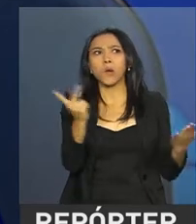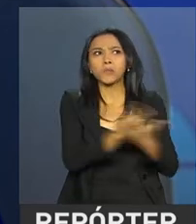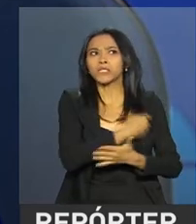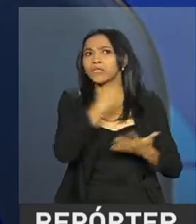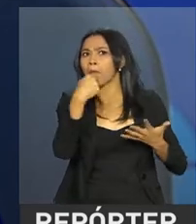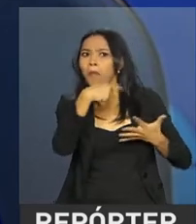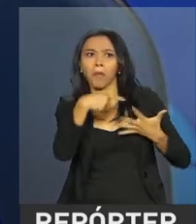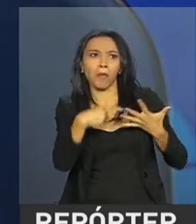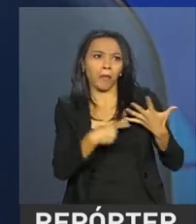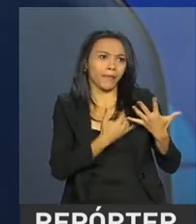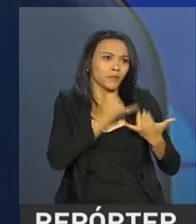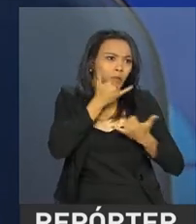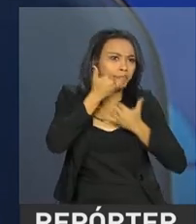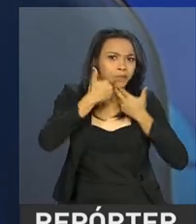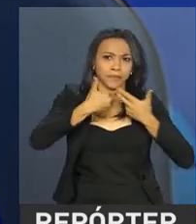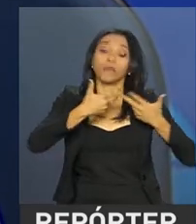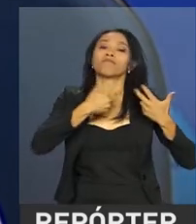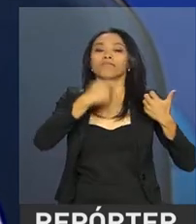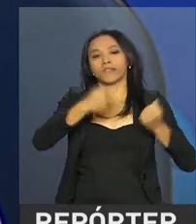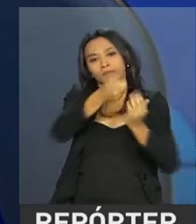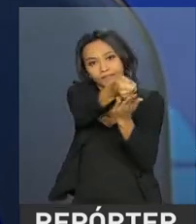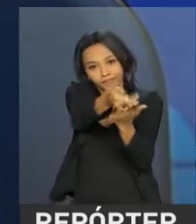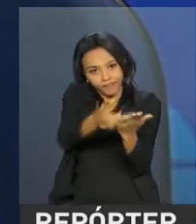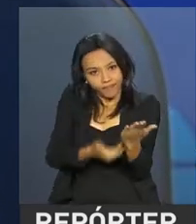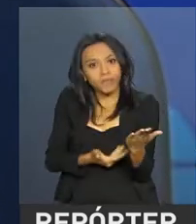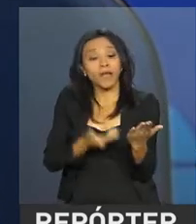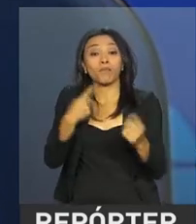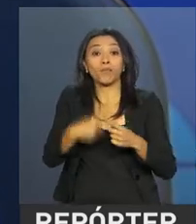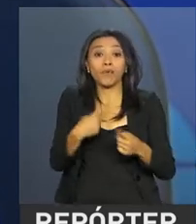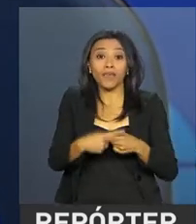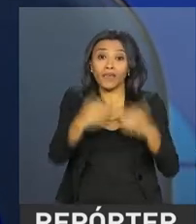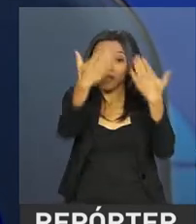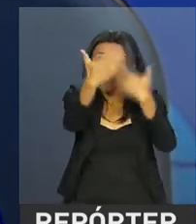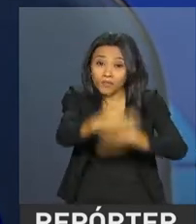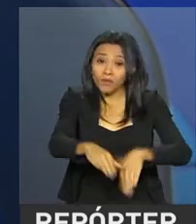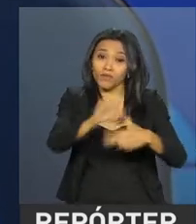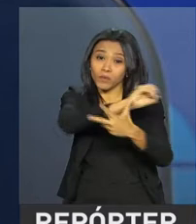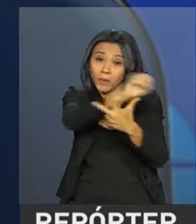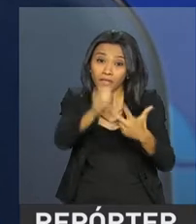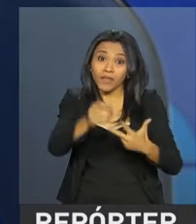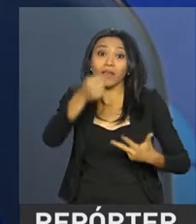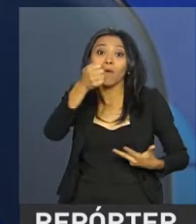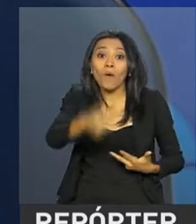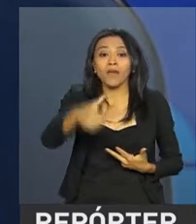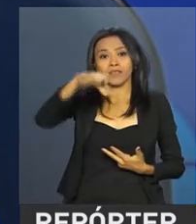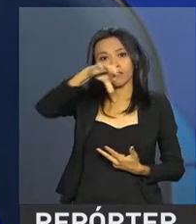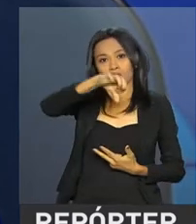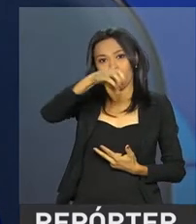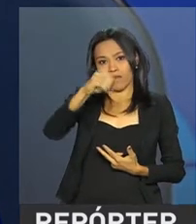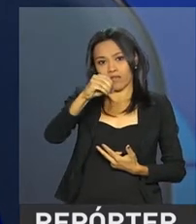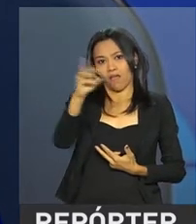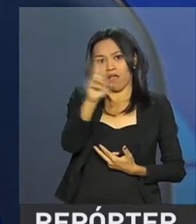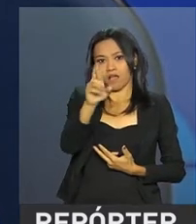plausível, porque um exame como esse custa por aluno quase R$ 90.